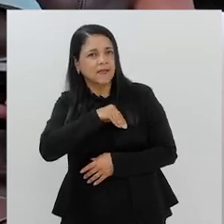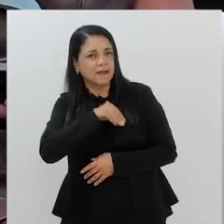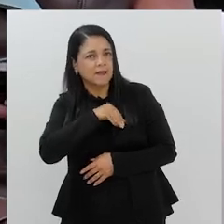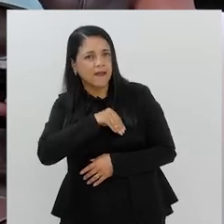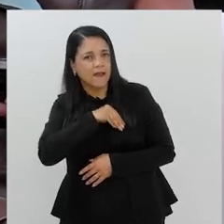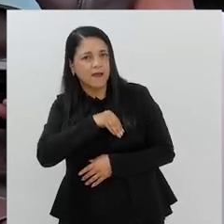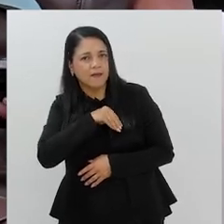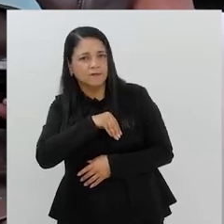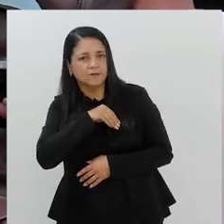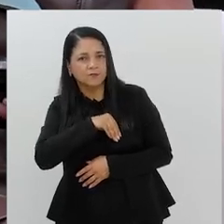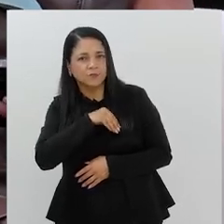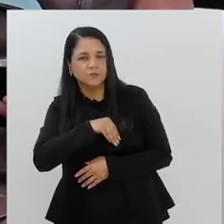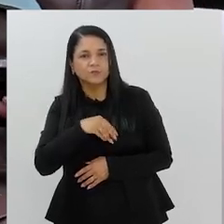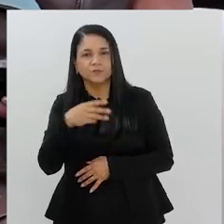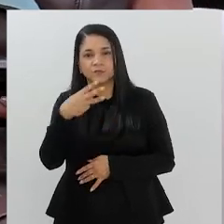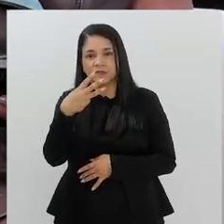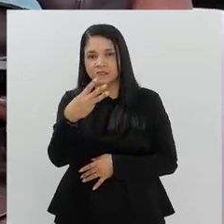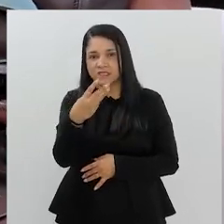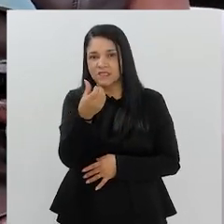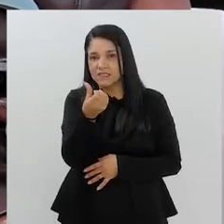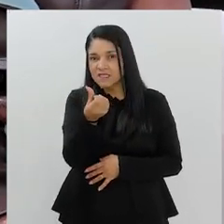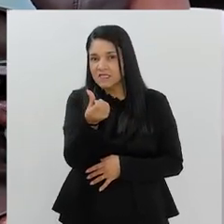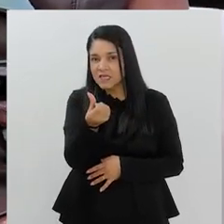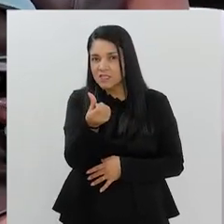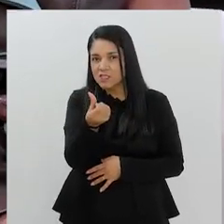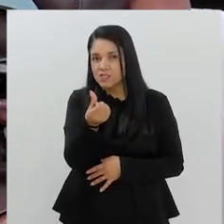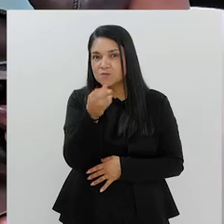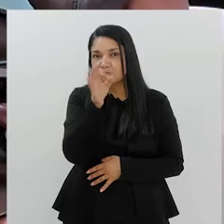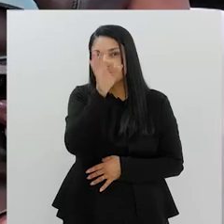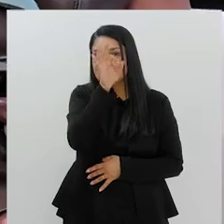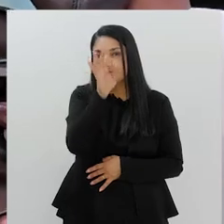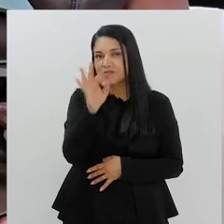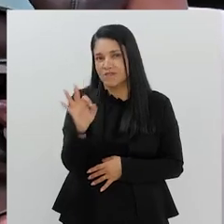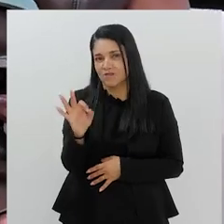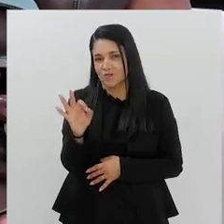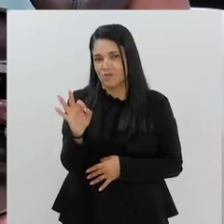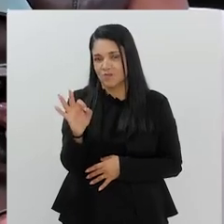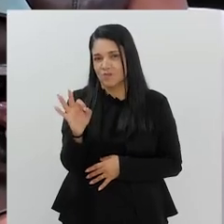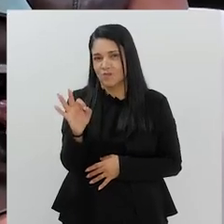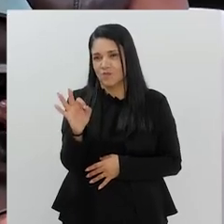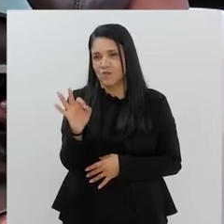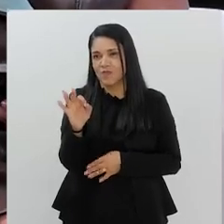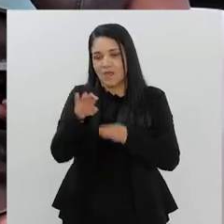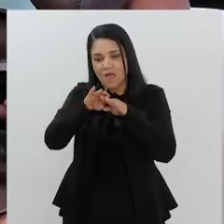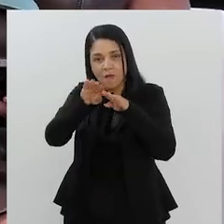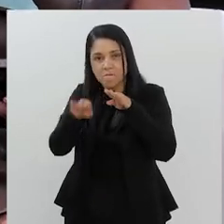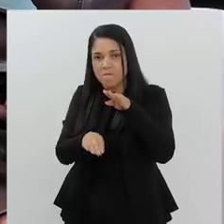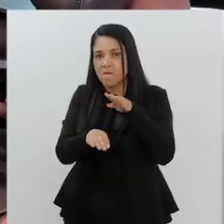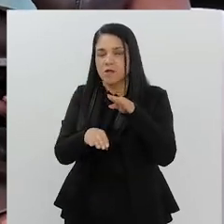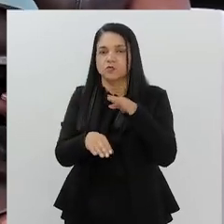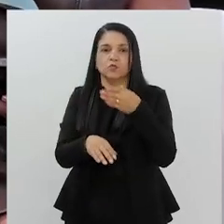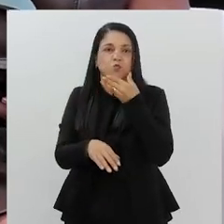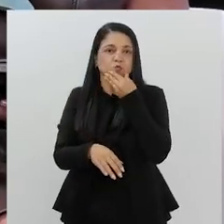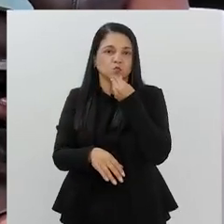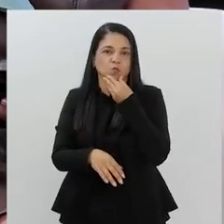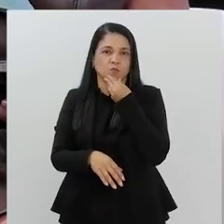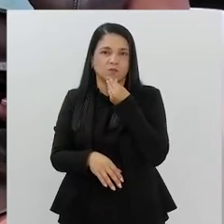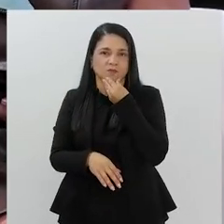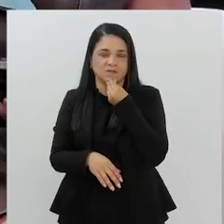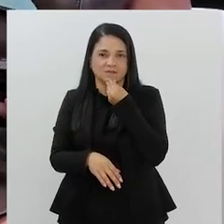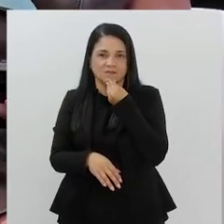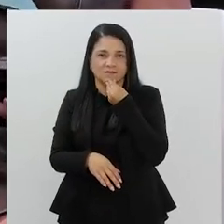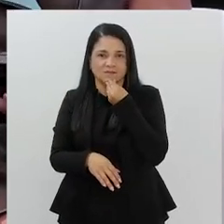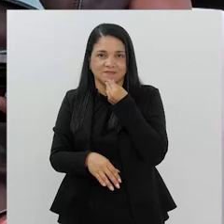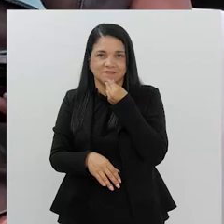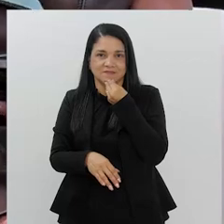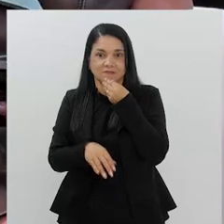salário da remuneração das mulheres é 36 36% inferior a dos homens